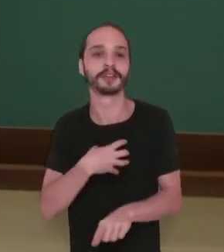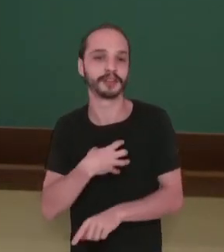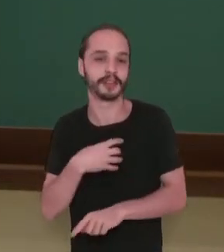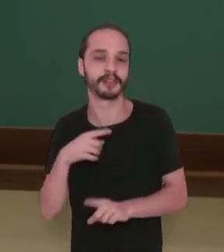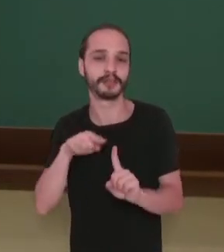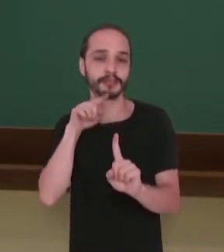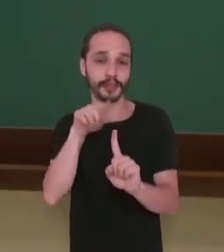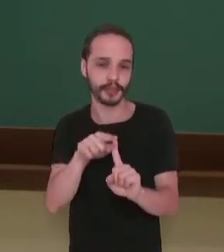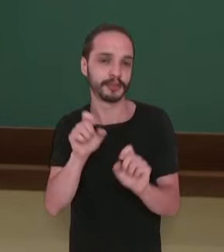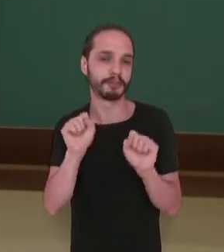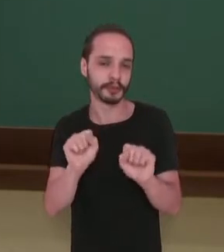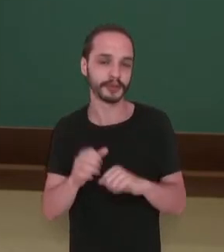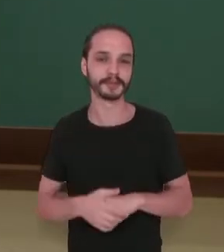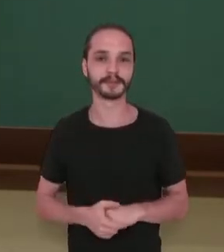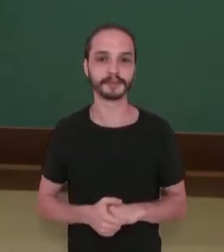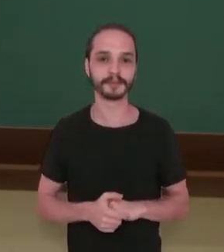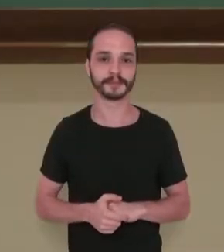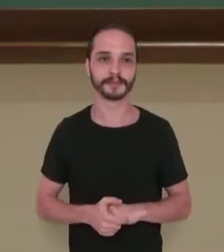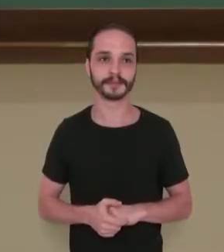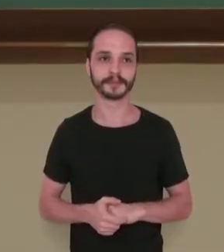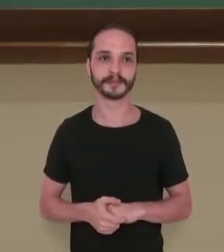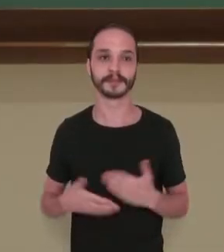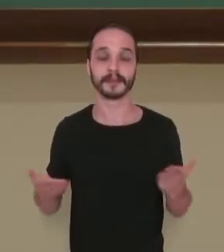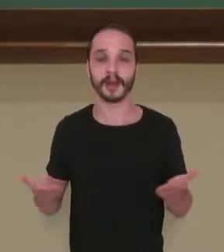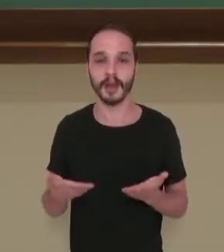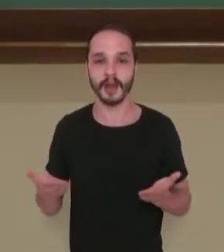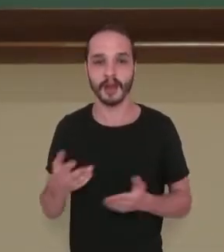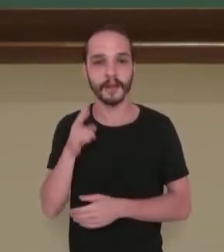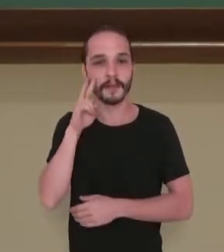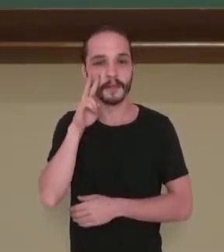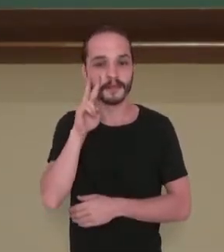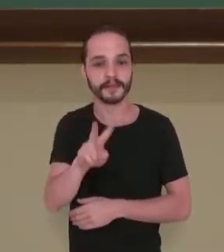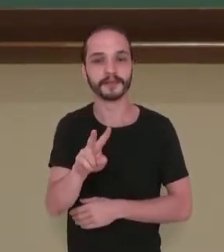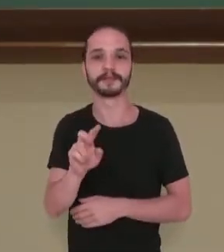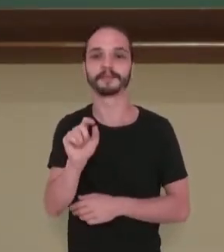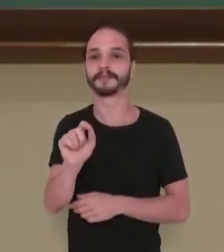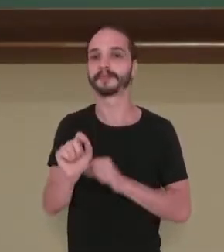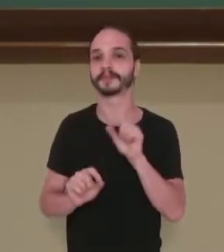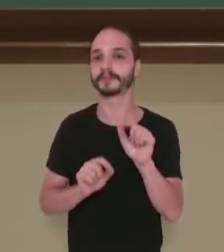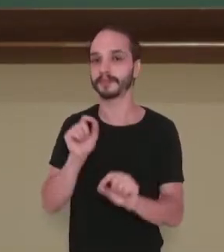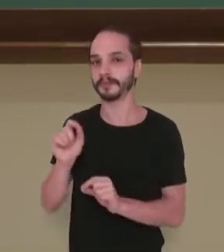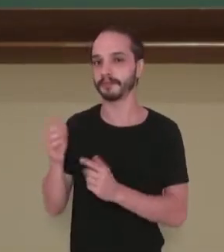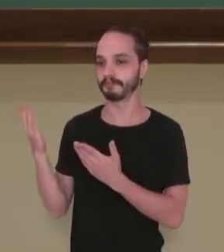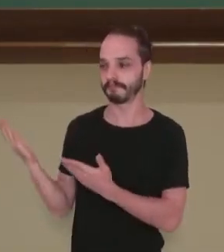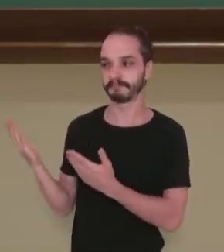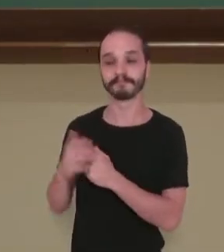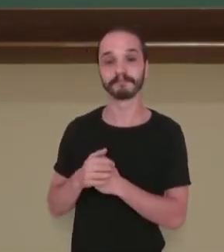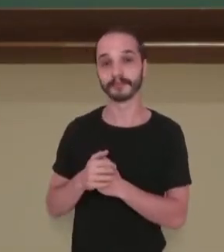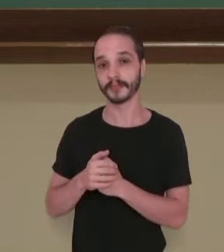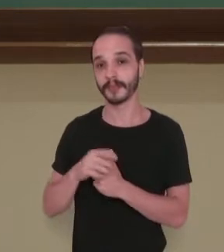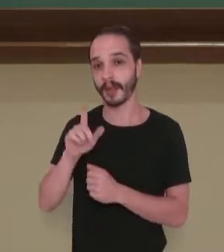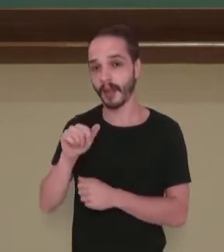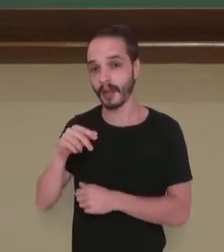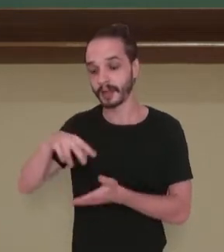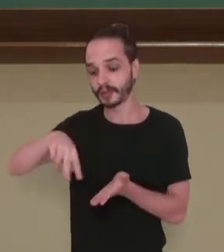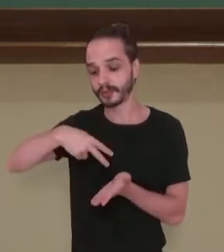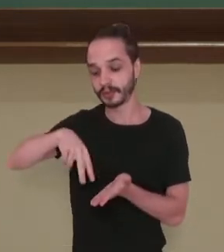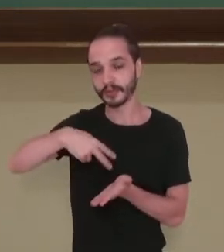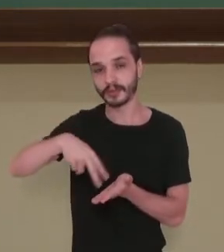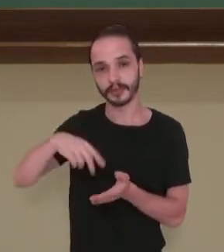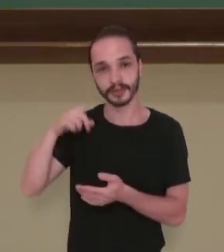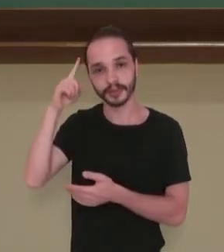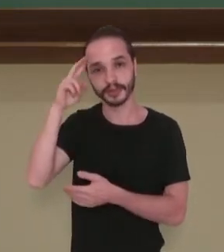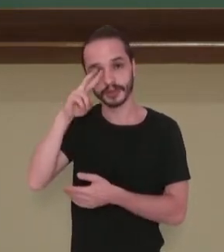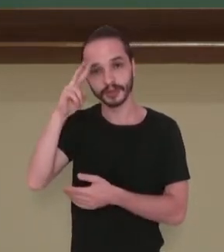fim. E agora a gente vai ver ali, então, a dança, né, a sua